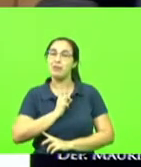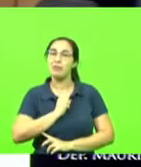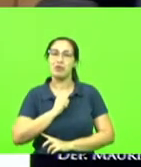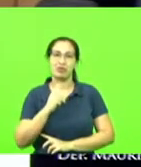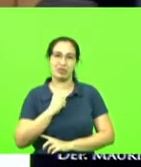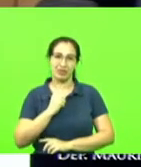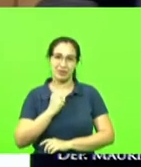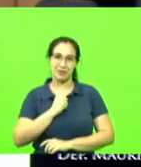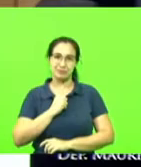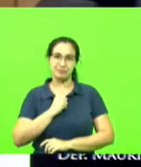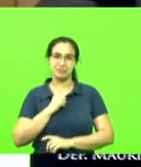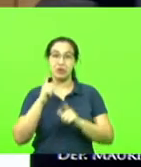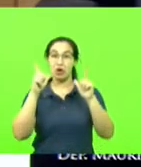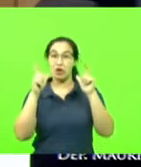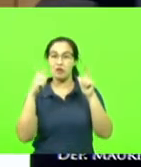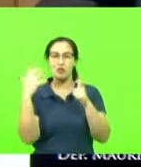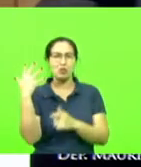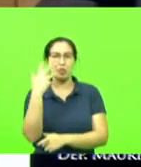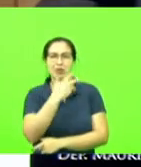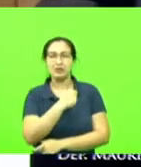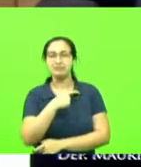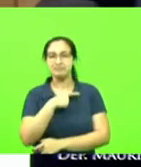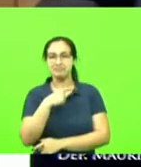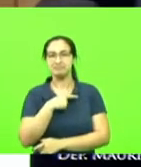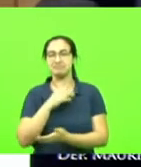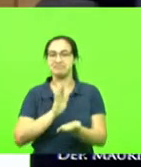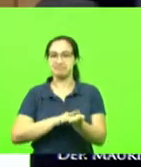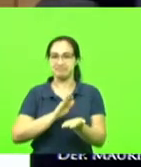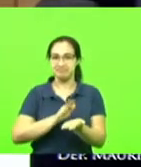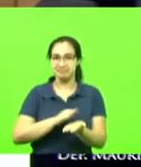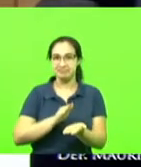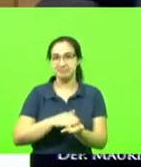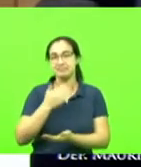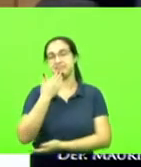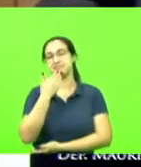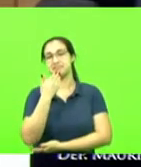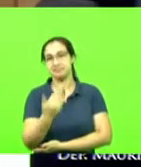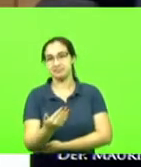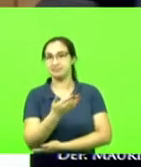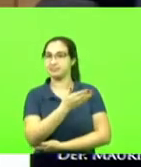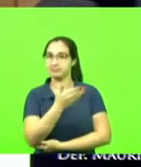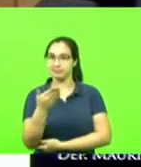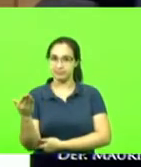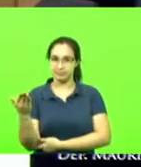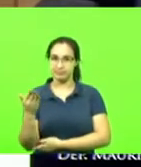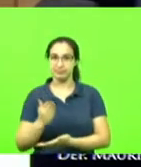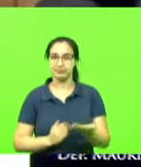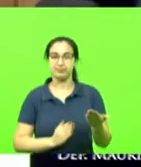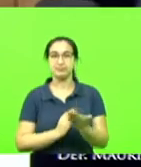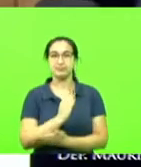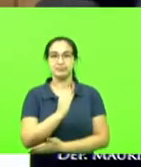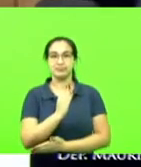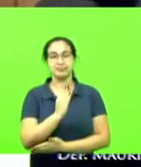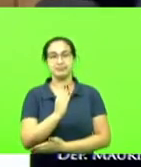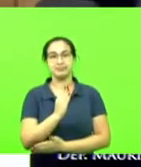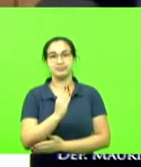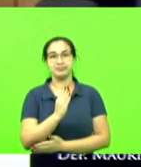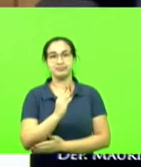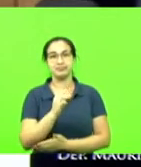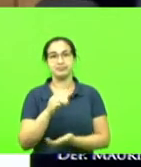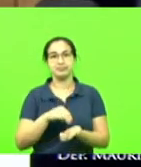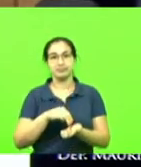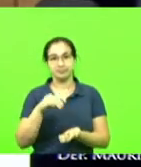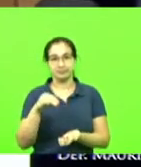imagens realmente são extraordinárias. Então, parabéns e peço a vênia, a aprovação dos nobres colegas para que possamos aprovar